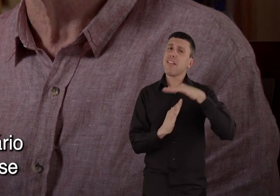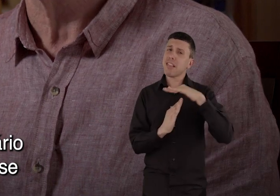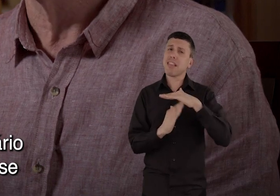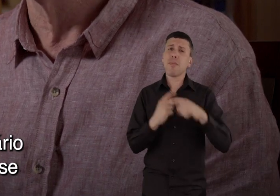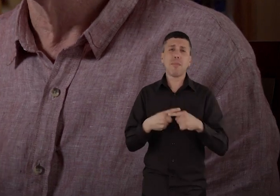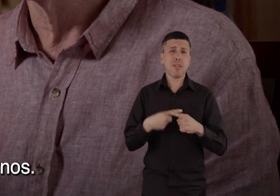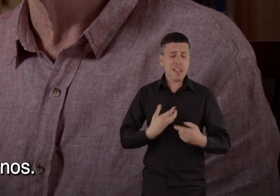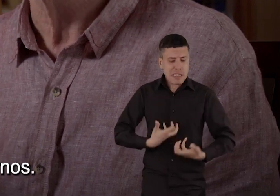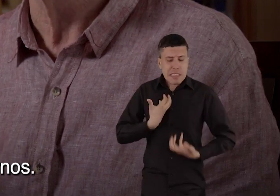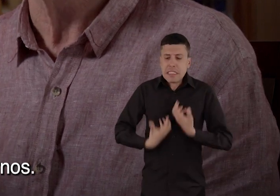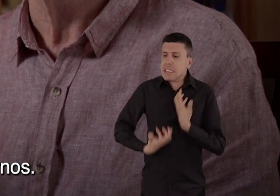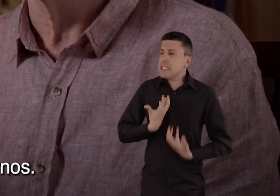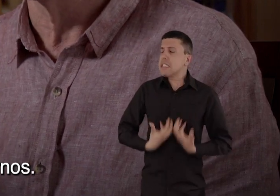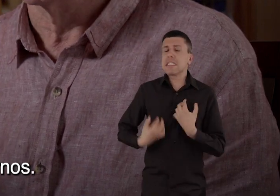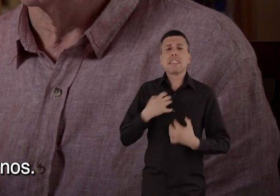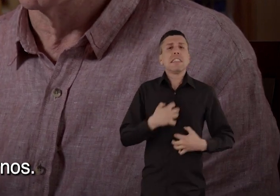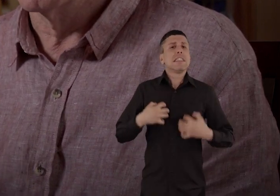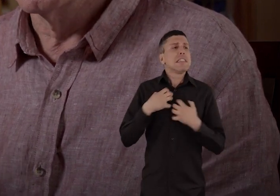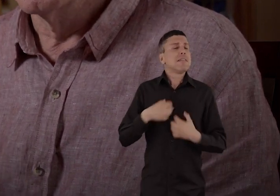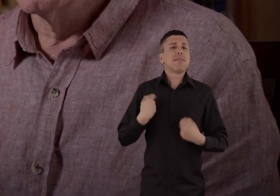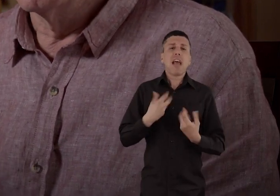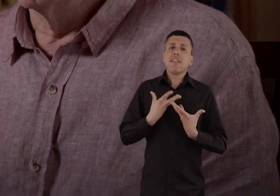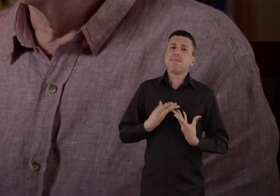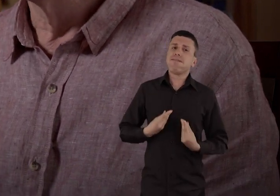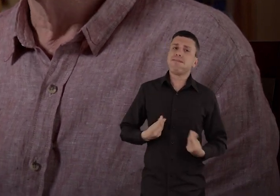eu vencesse alguns demônios internos.